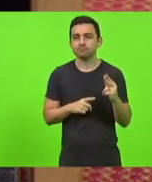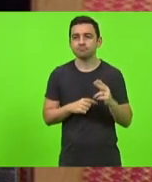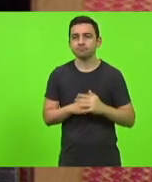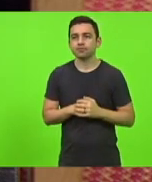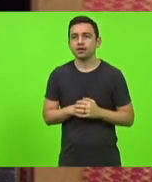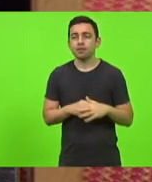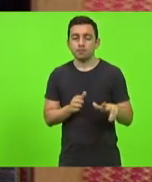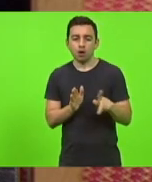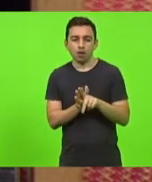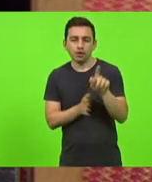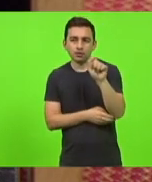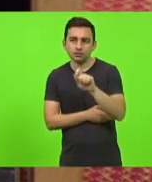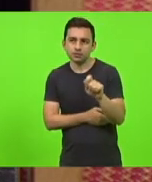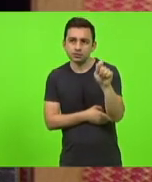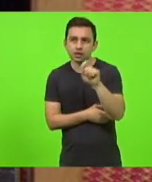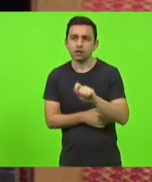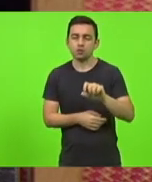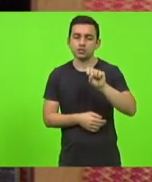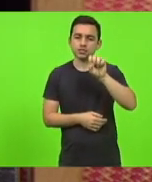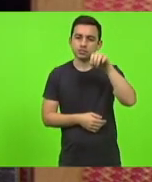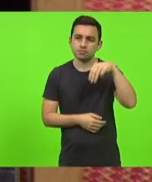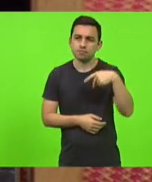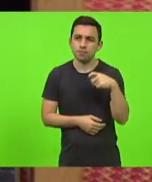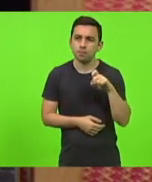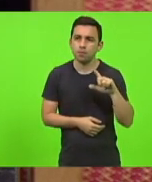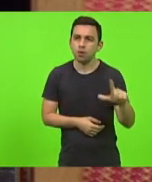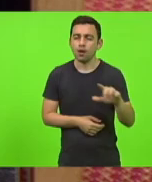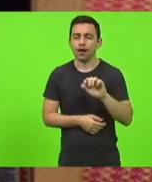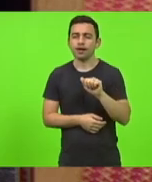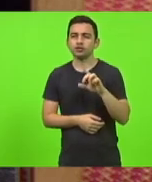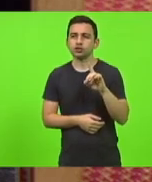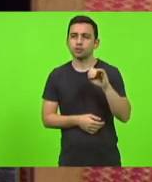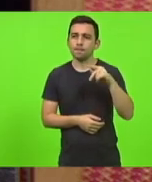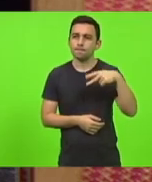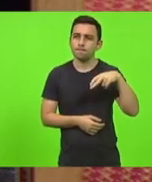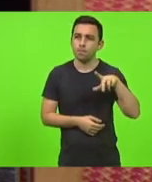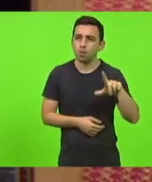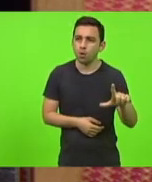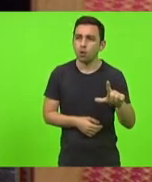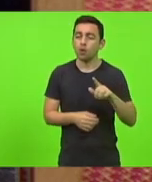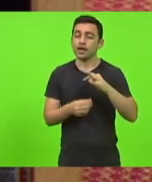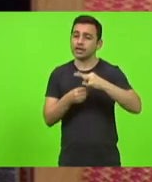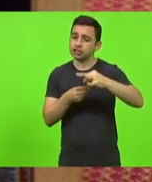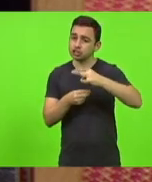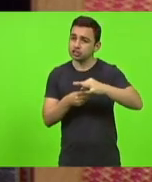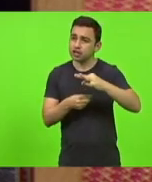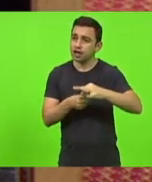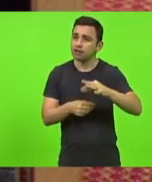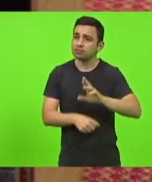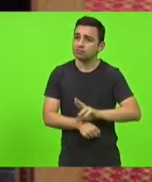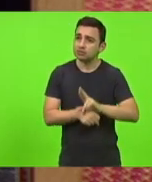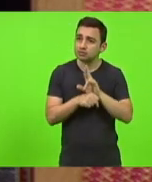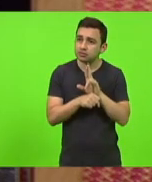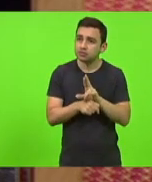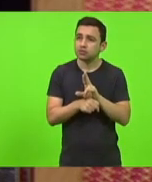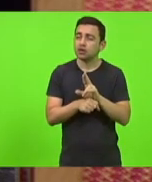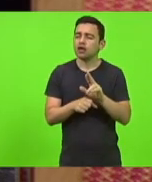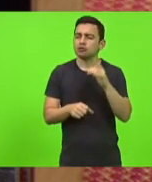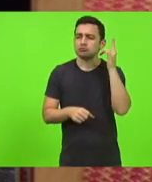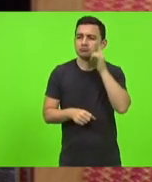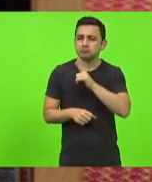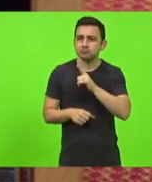das associações, do Simpol, da ADEPOL, das entidades representativas, e uma conquista